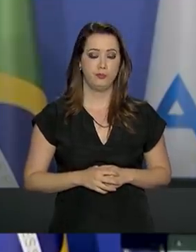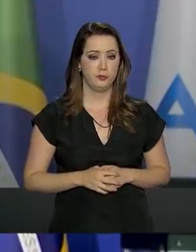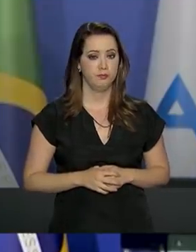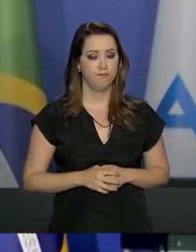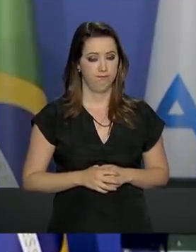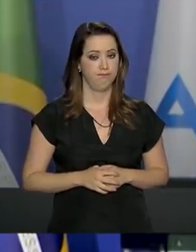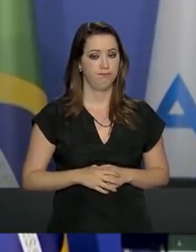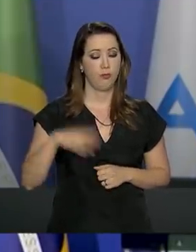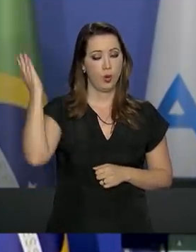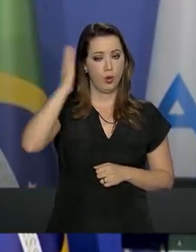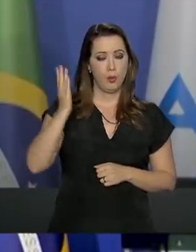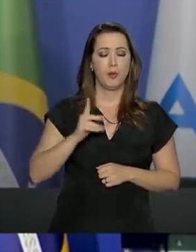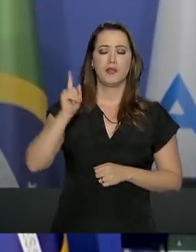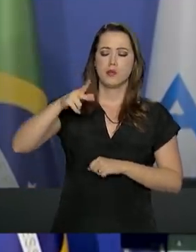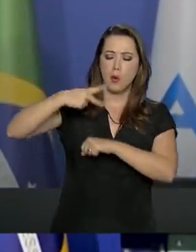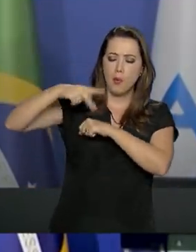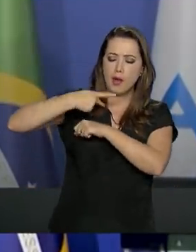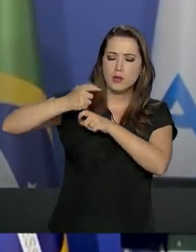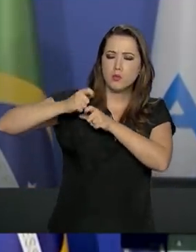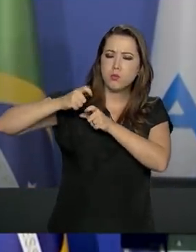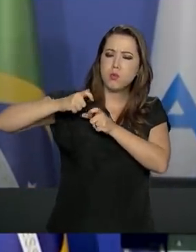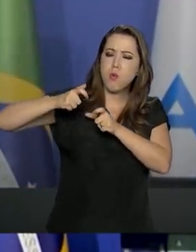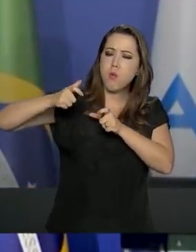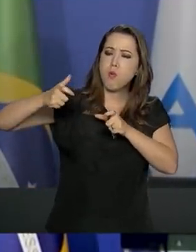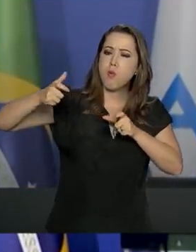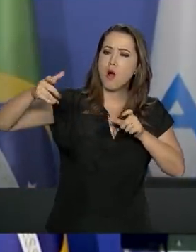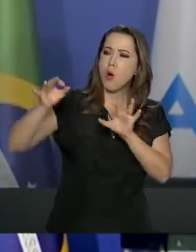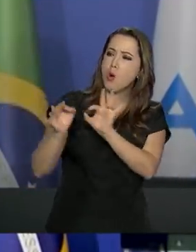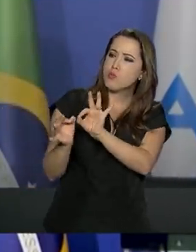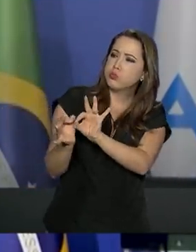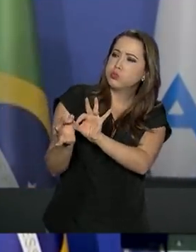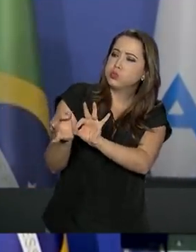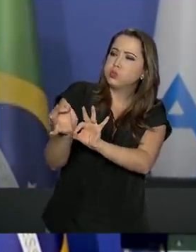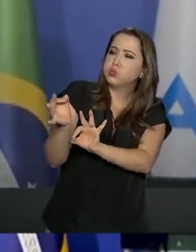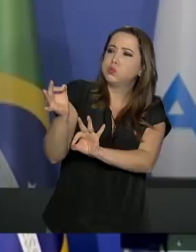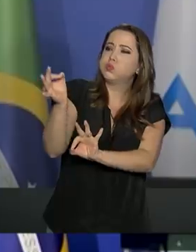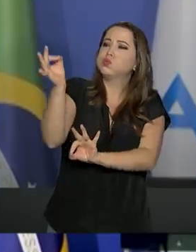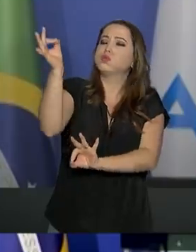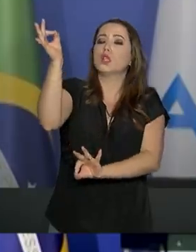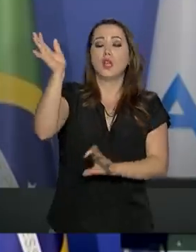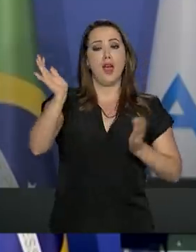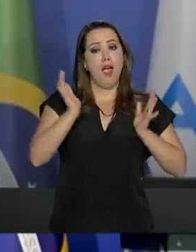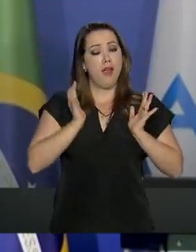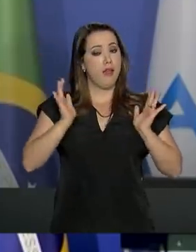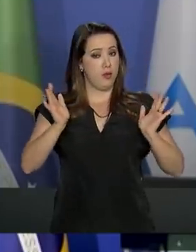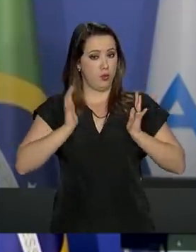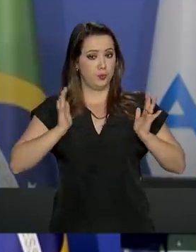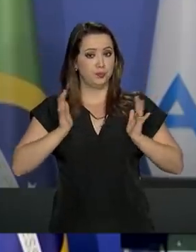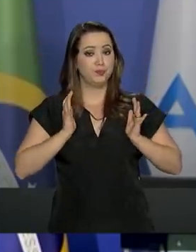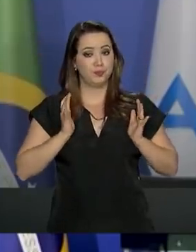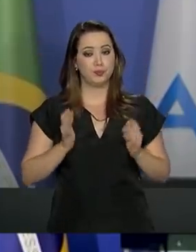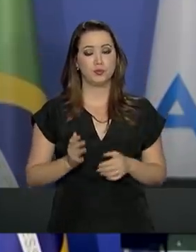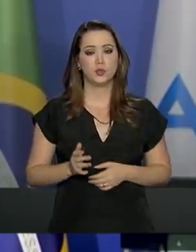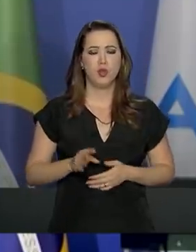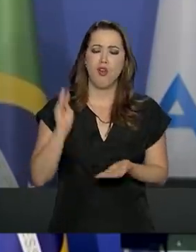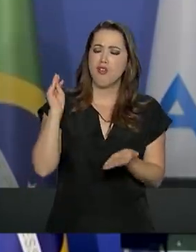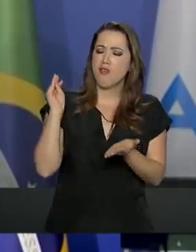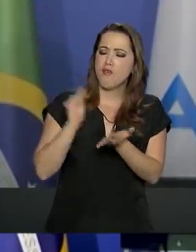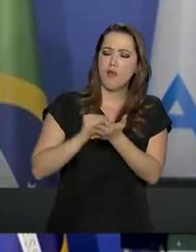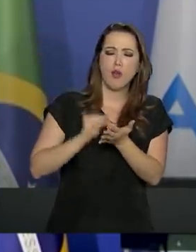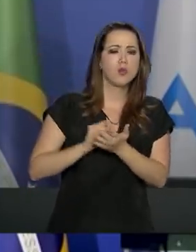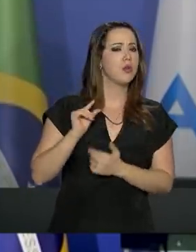O Brasil é um país muito grande. Brazil is a huge country. É um país riquíssimo. And very rich. Falta